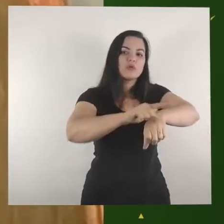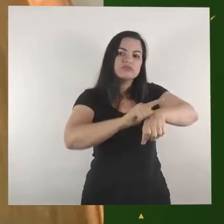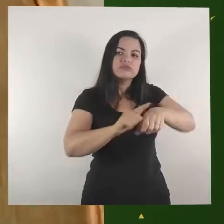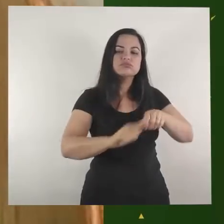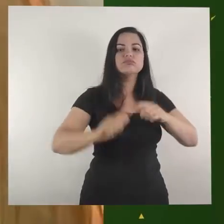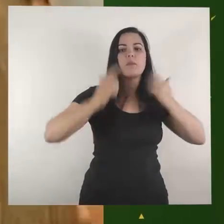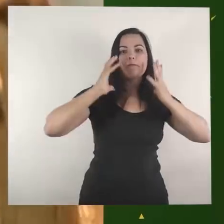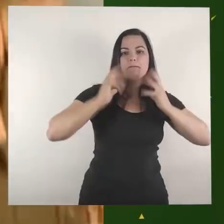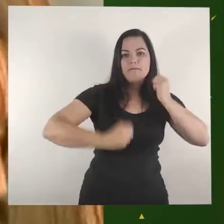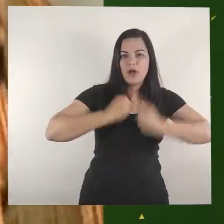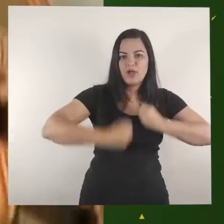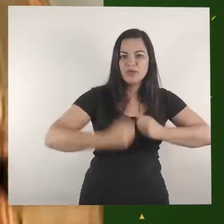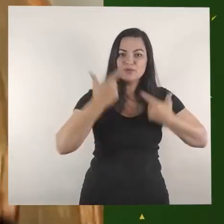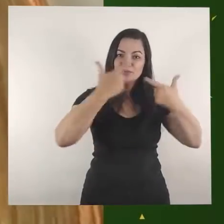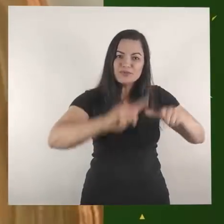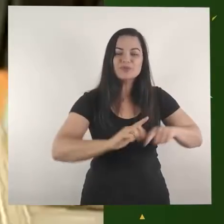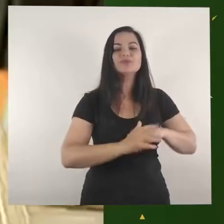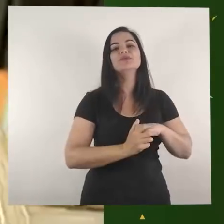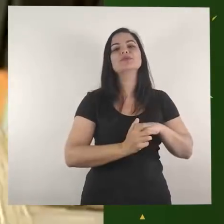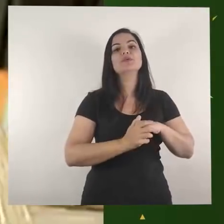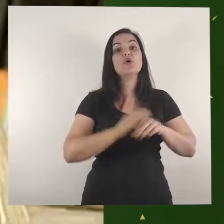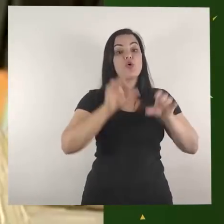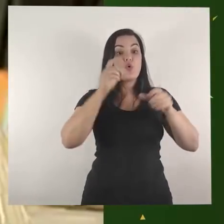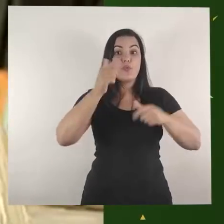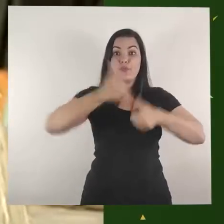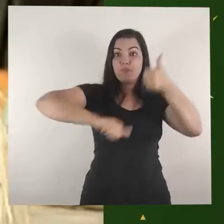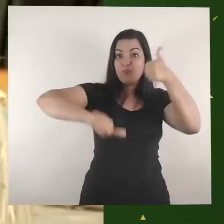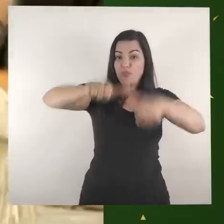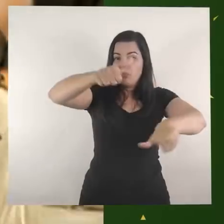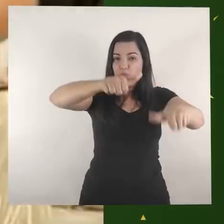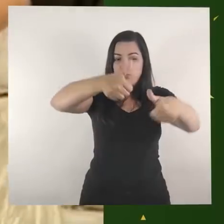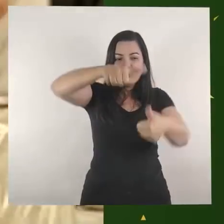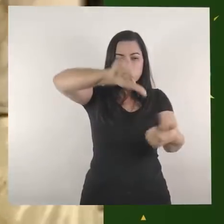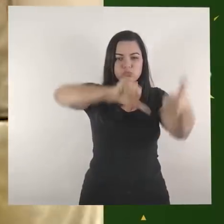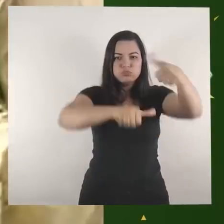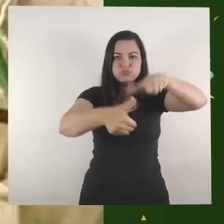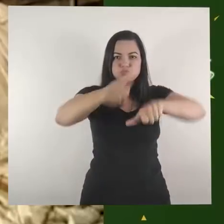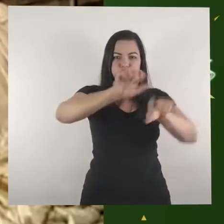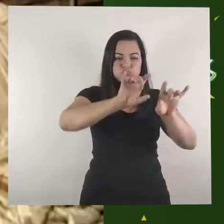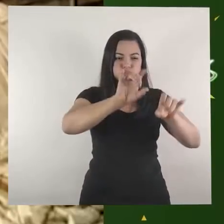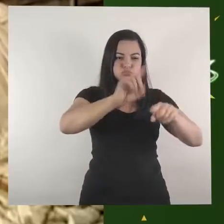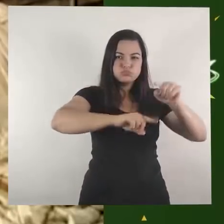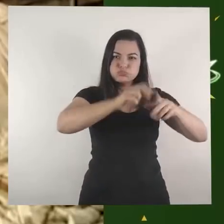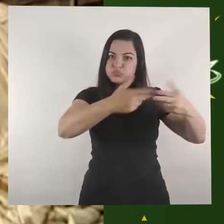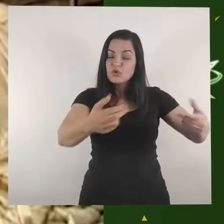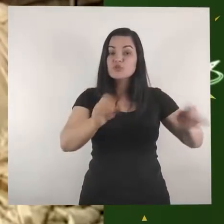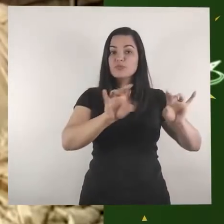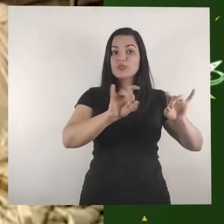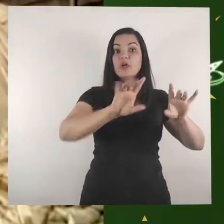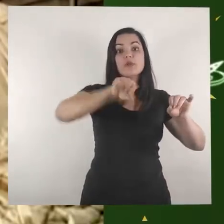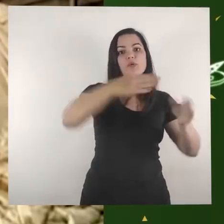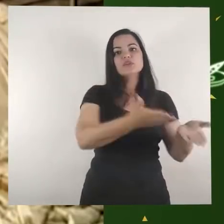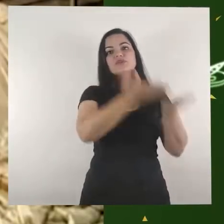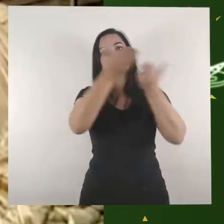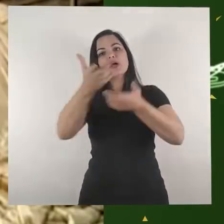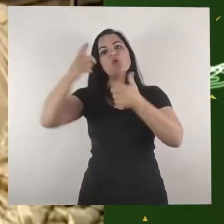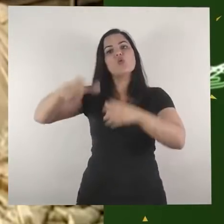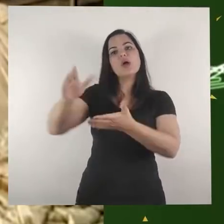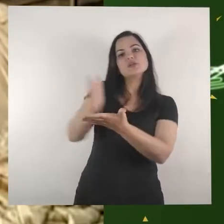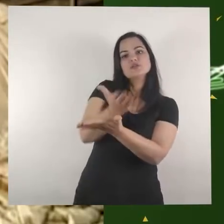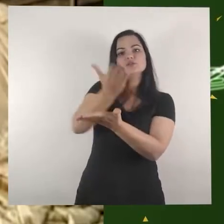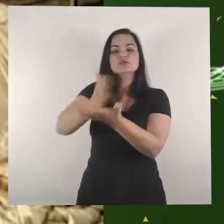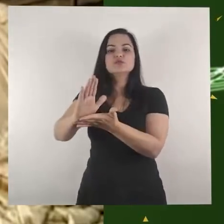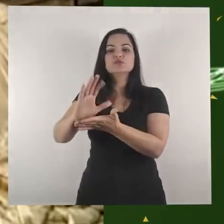com produtos especiais. O couro então vai para a divisora, onde é separado em duas partes: